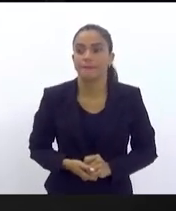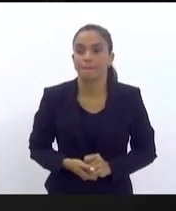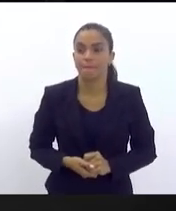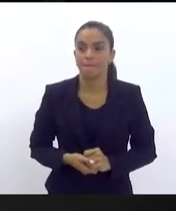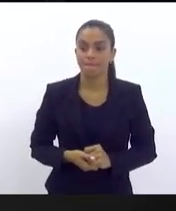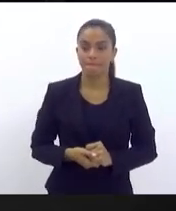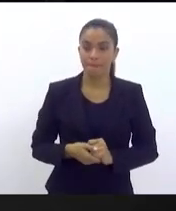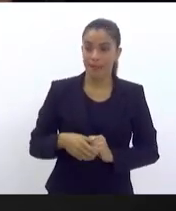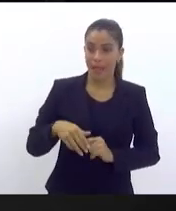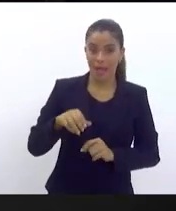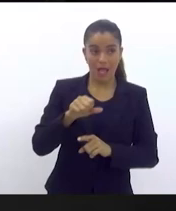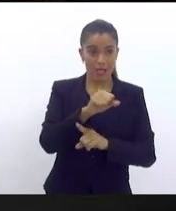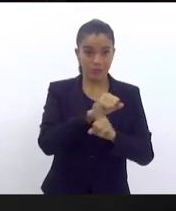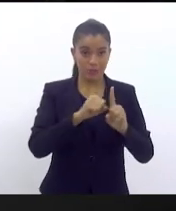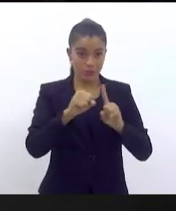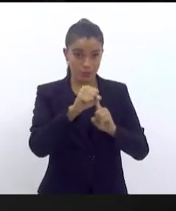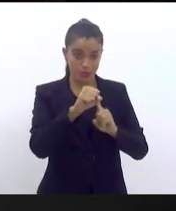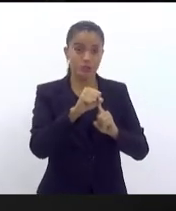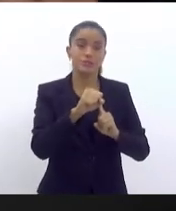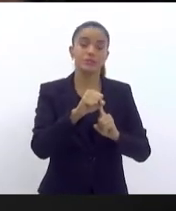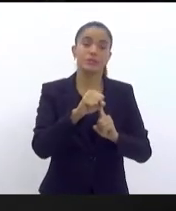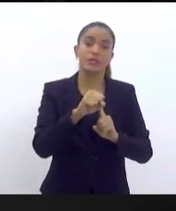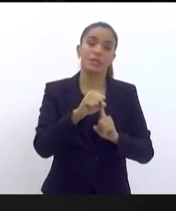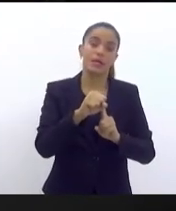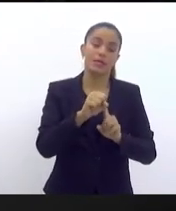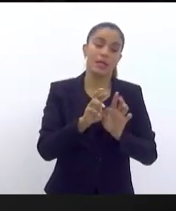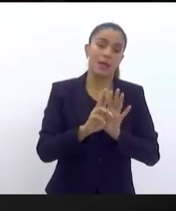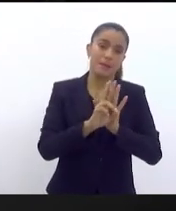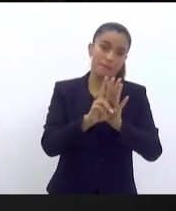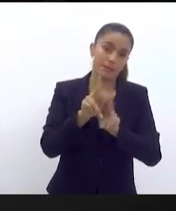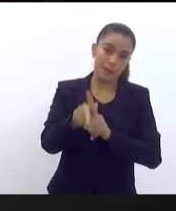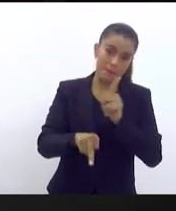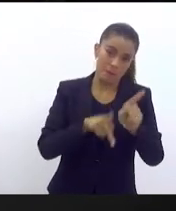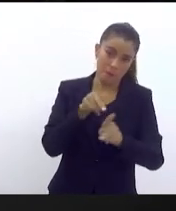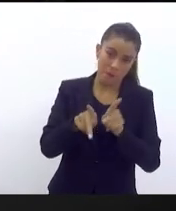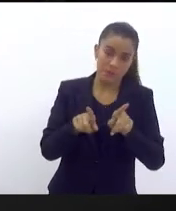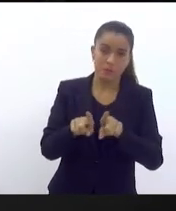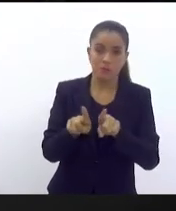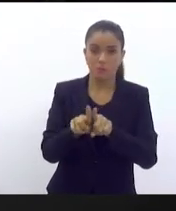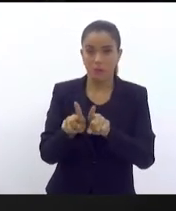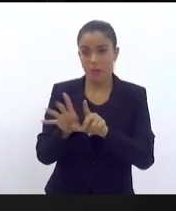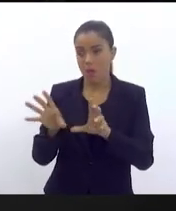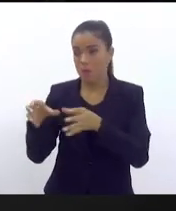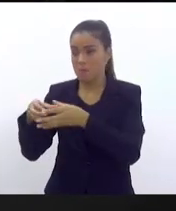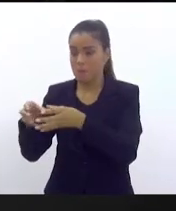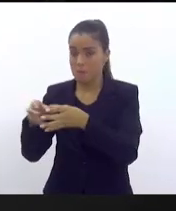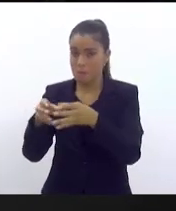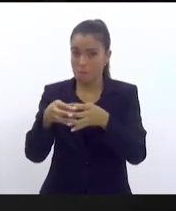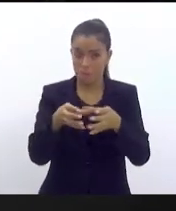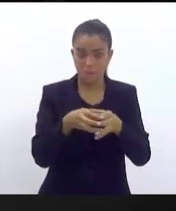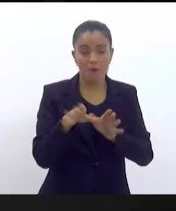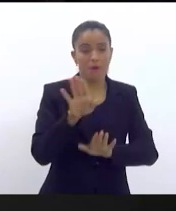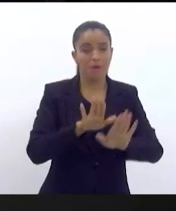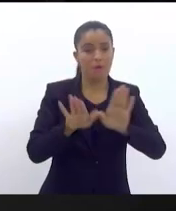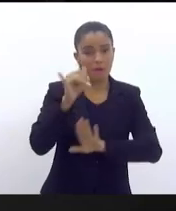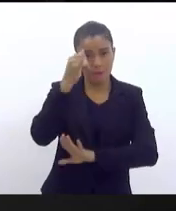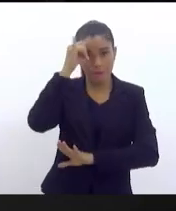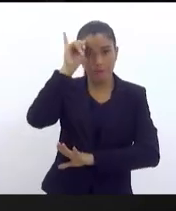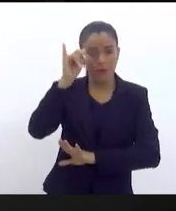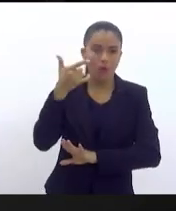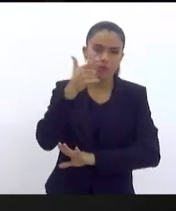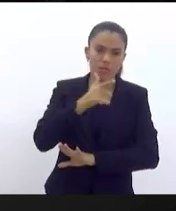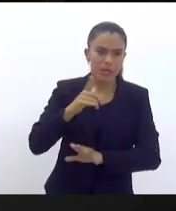a sociedade civil quanto também os jogos competentes possamos juntos fazer com que a prevenção ela venha ganhar força